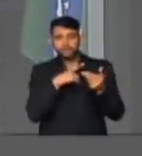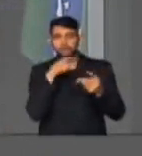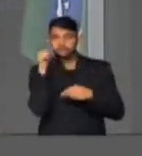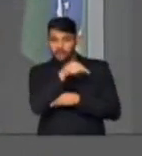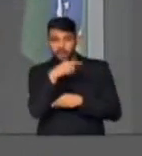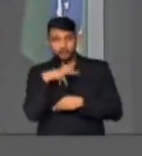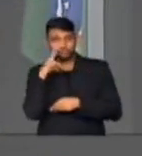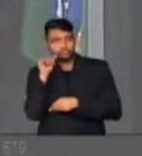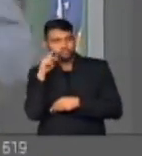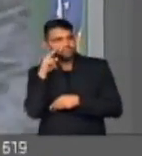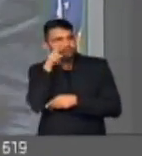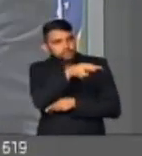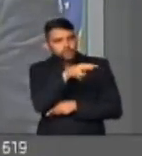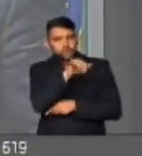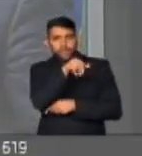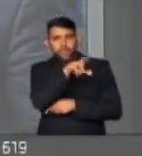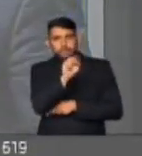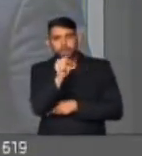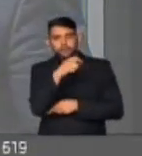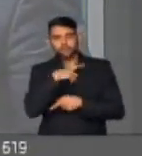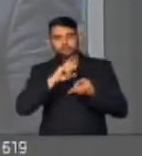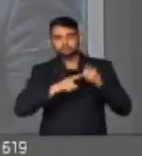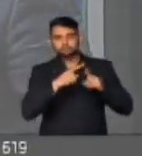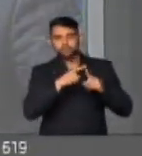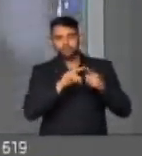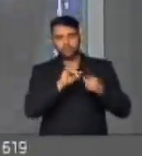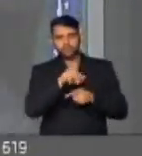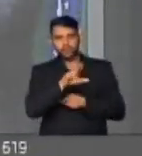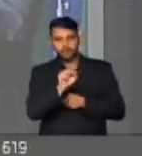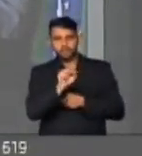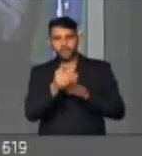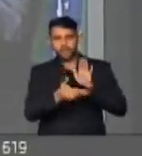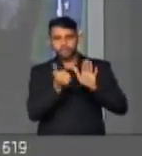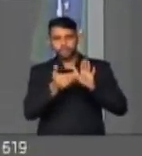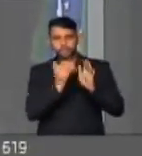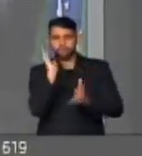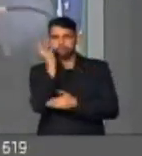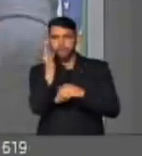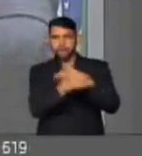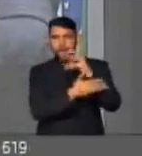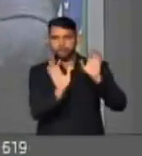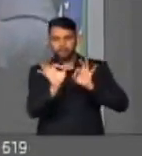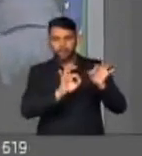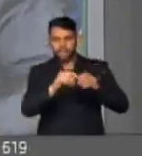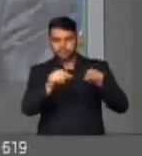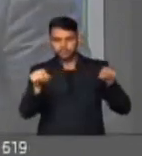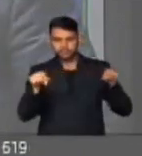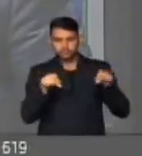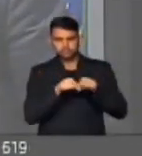Vai lá, o INCRA acerta com o IBAMA. Ele tira toda a mata, vende toda...